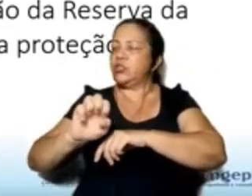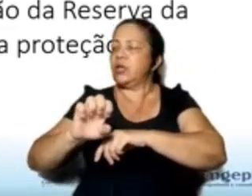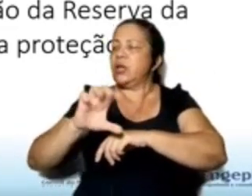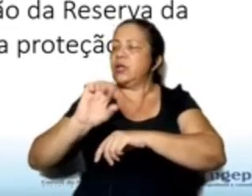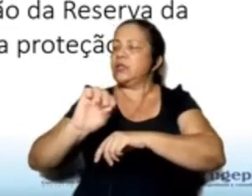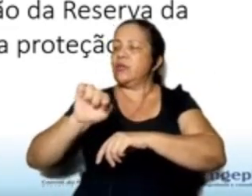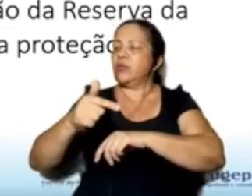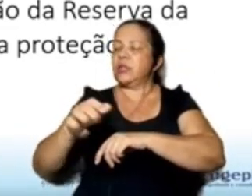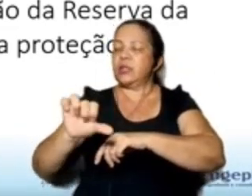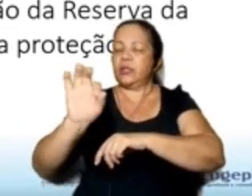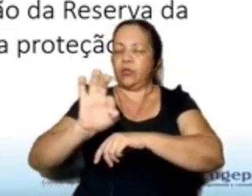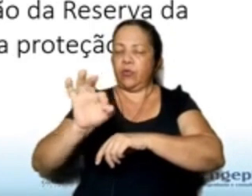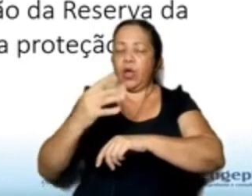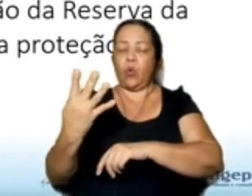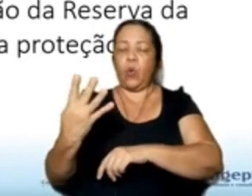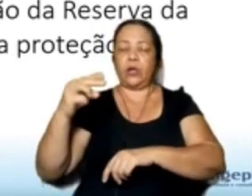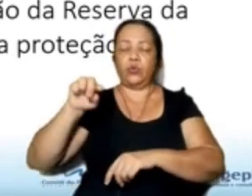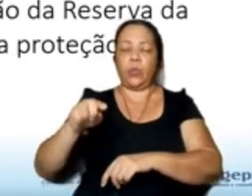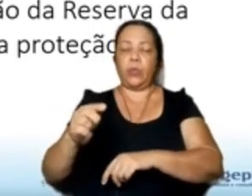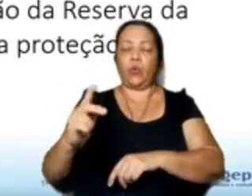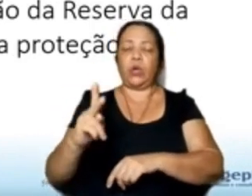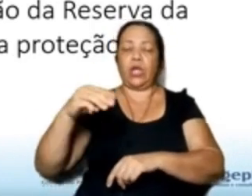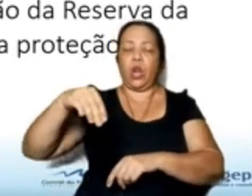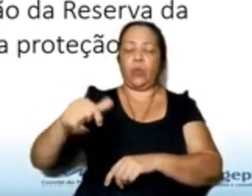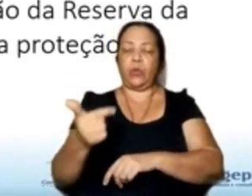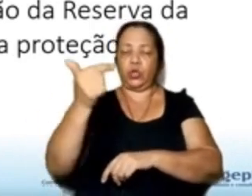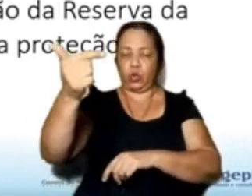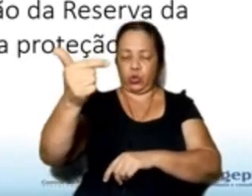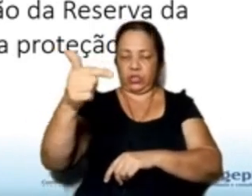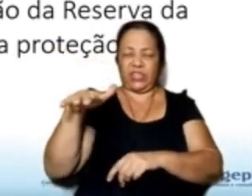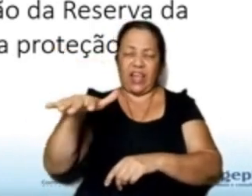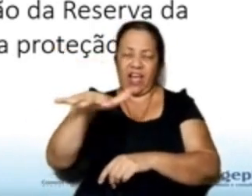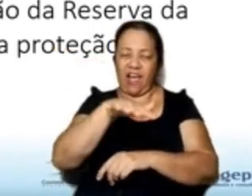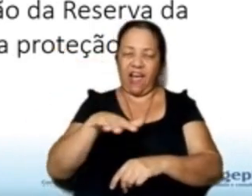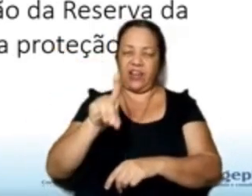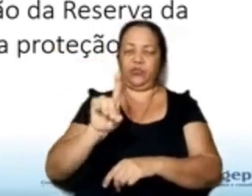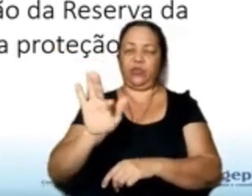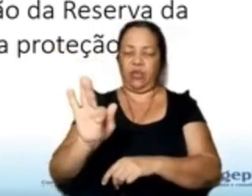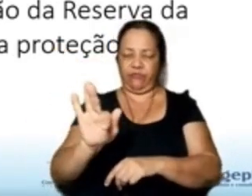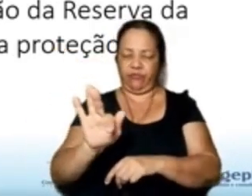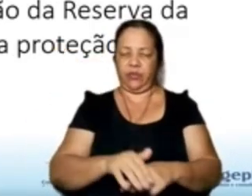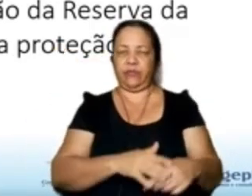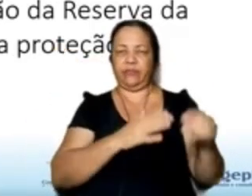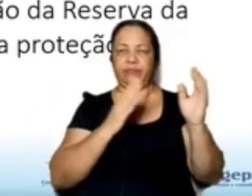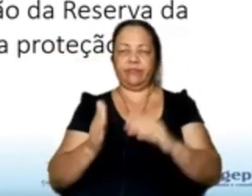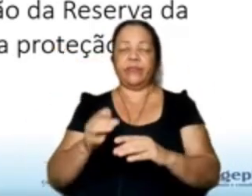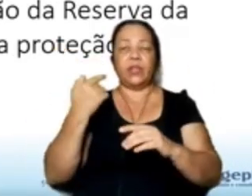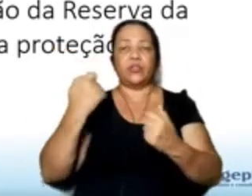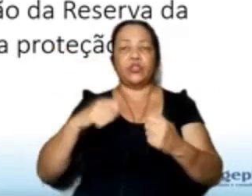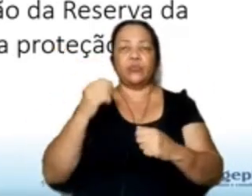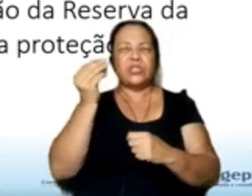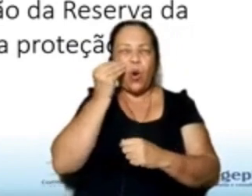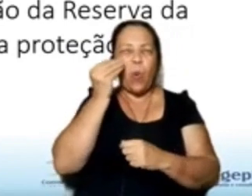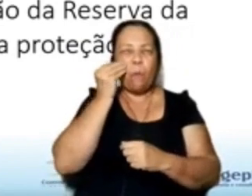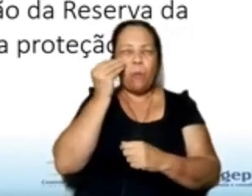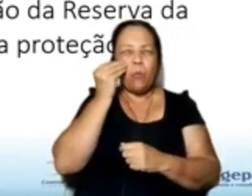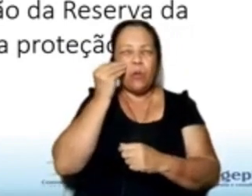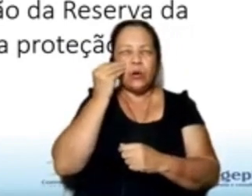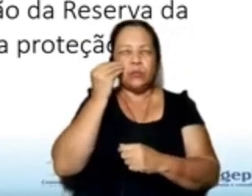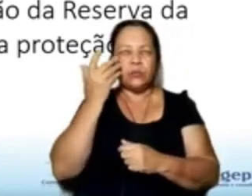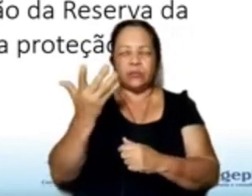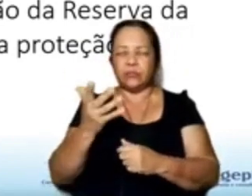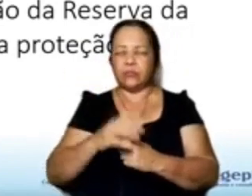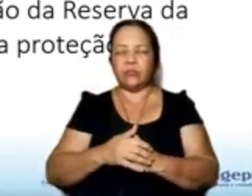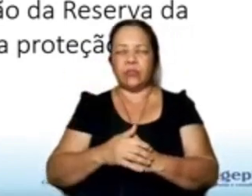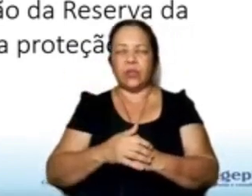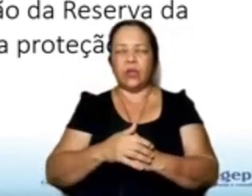menos de 4.000 hectares para o DF inteiro, né? Então, é uma coisa que a gente precisa observar. Aliás, eu acho que, na